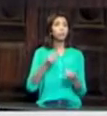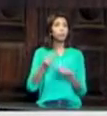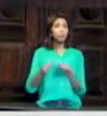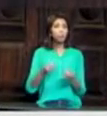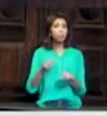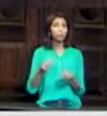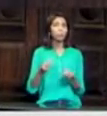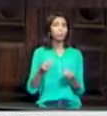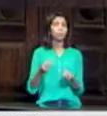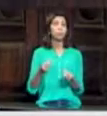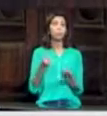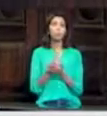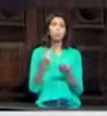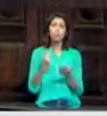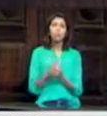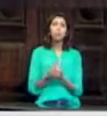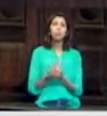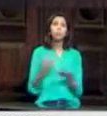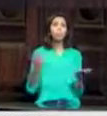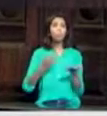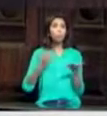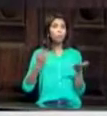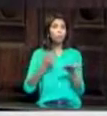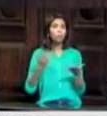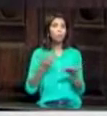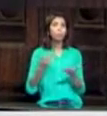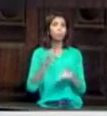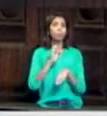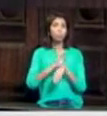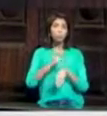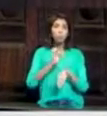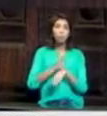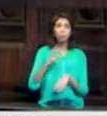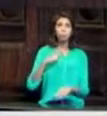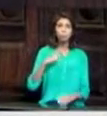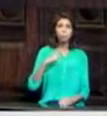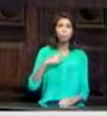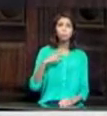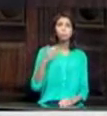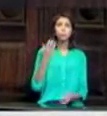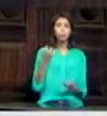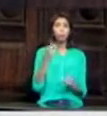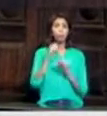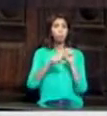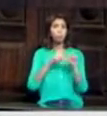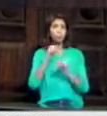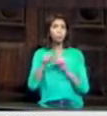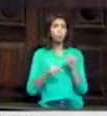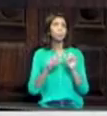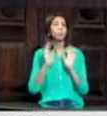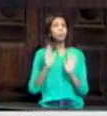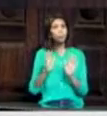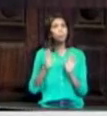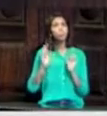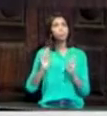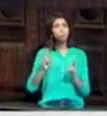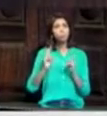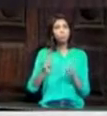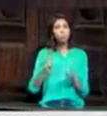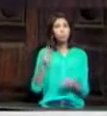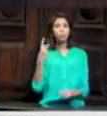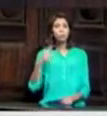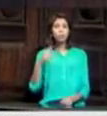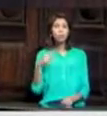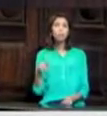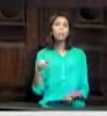maneira é essa? Ora, o Estado privatiza os serviços que ele operava até então, mas ele continua sendo o agente